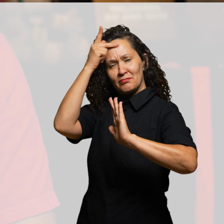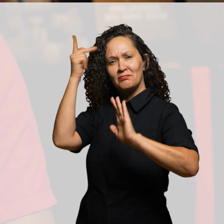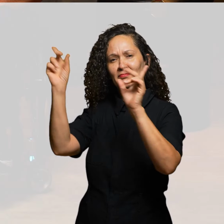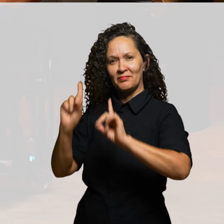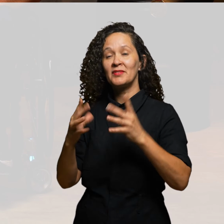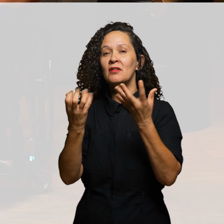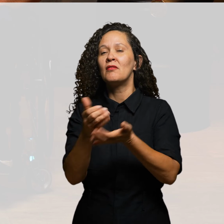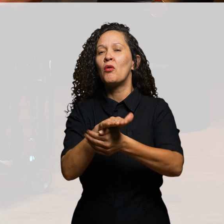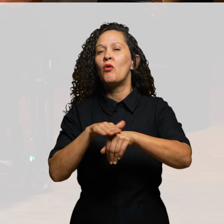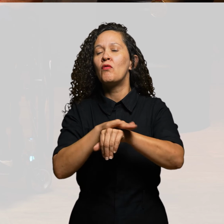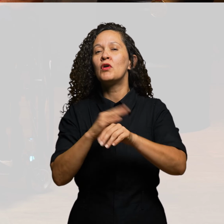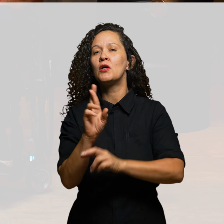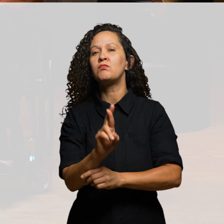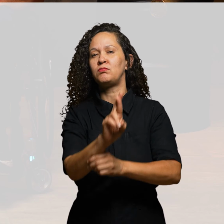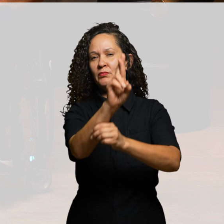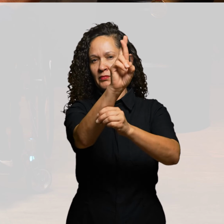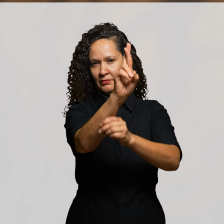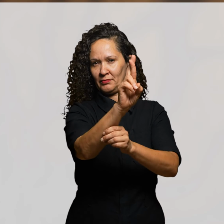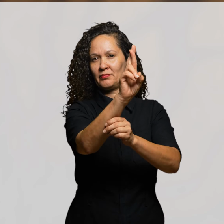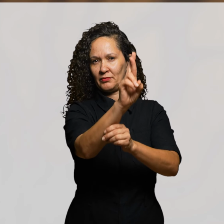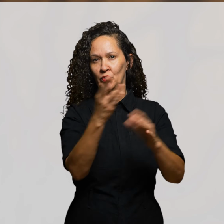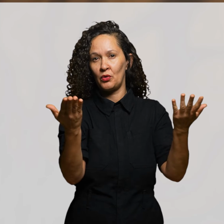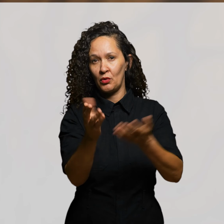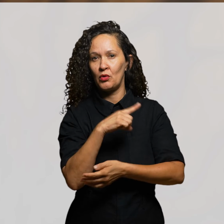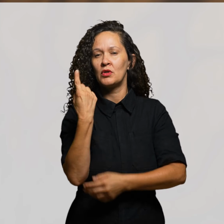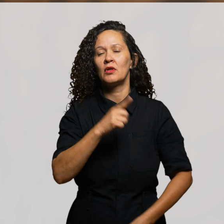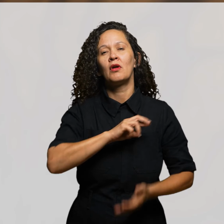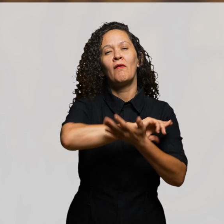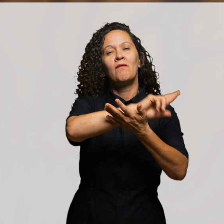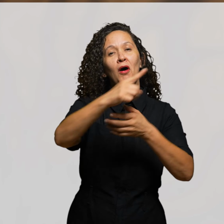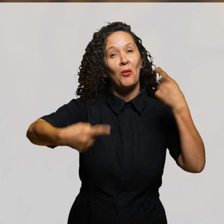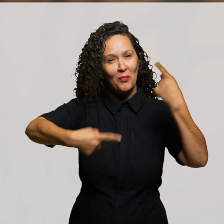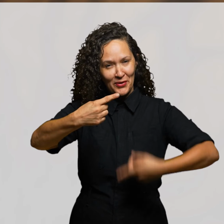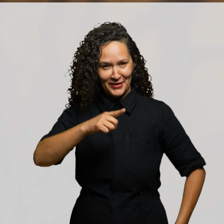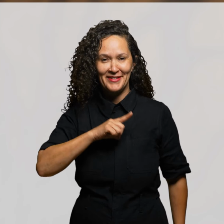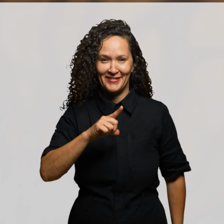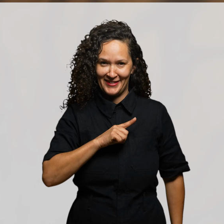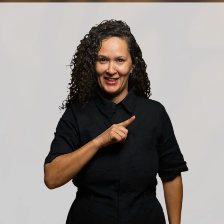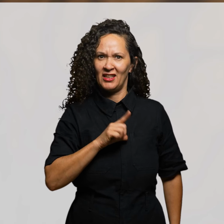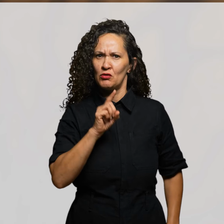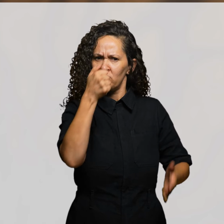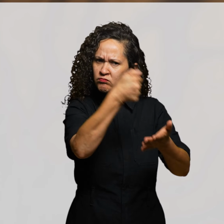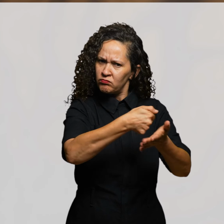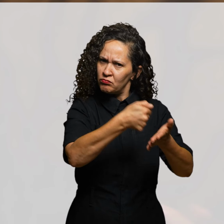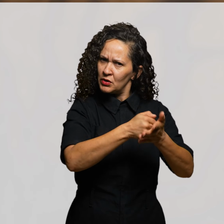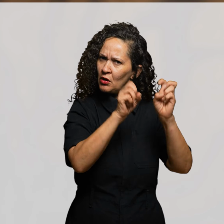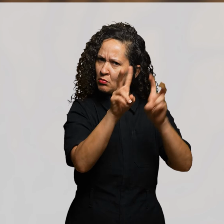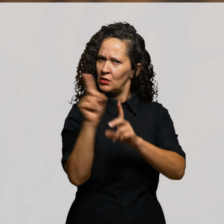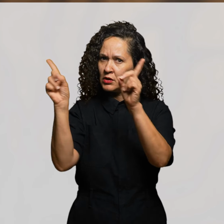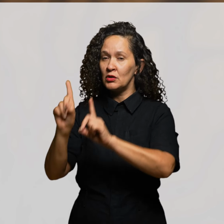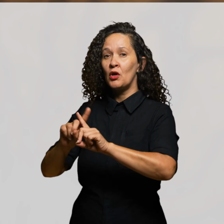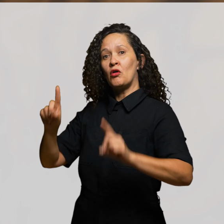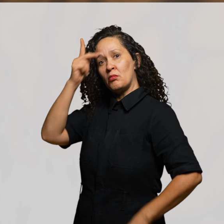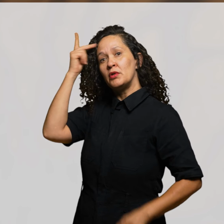Exatamente. falar sobre representatividade. Hoje a gente tem vários políticos que não só brigam pela causa, sejam deficientes